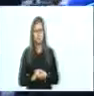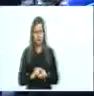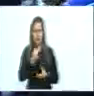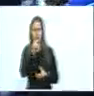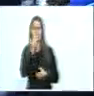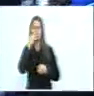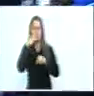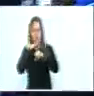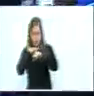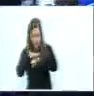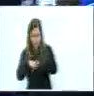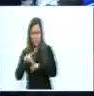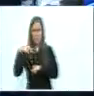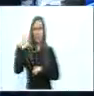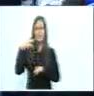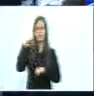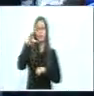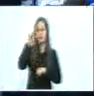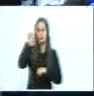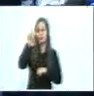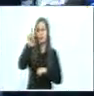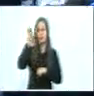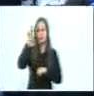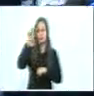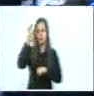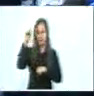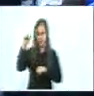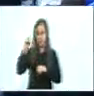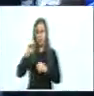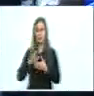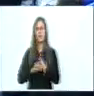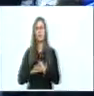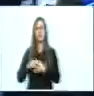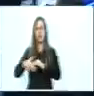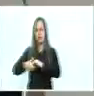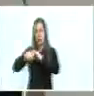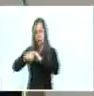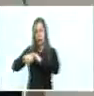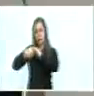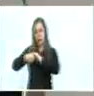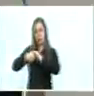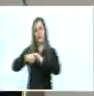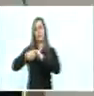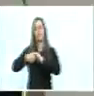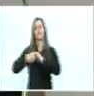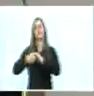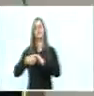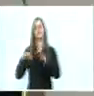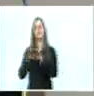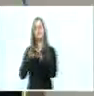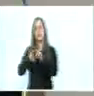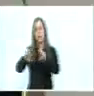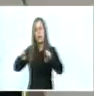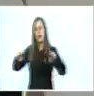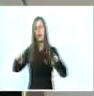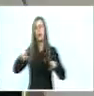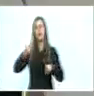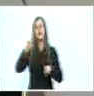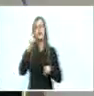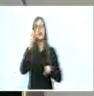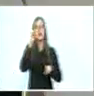Boa noite, vereador Carlitos Alves, em nome do qual cumprimento o componente da mesa, colega